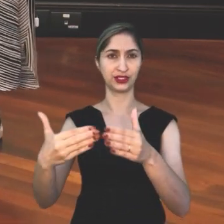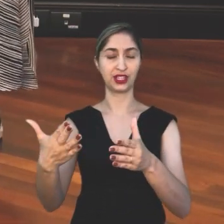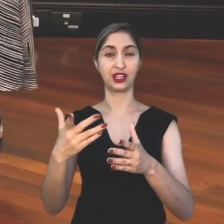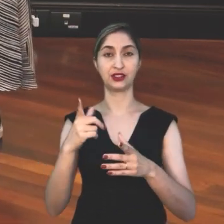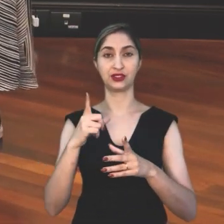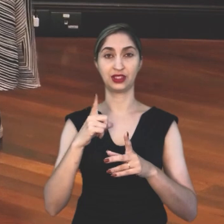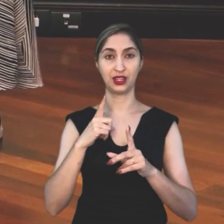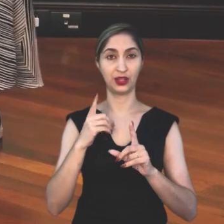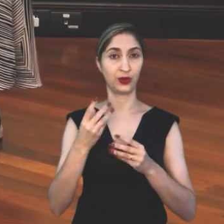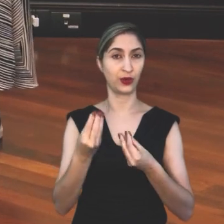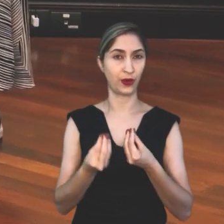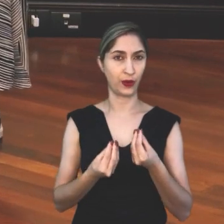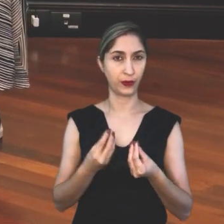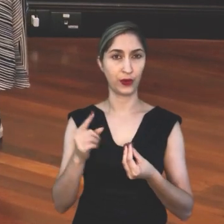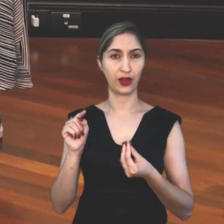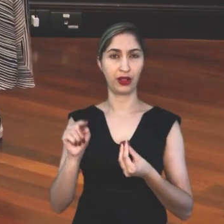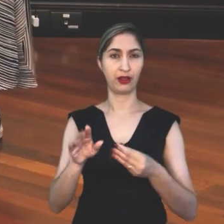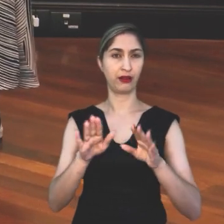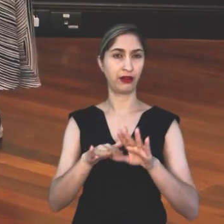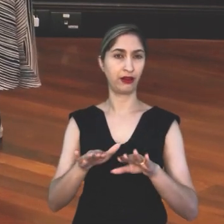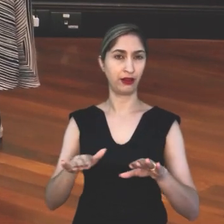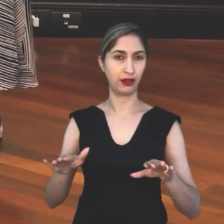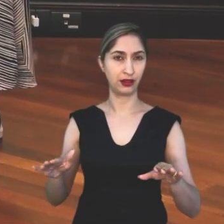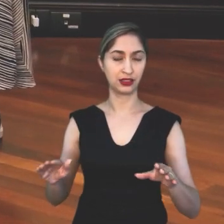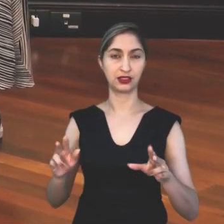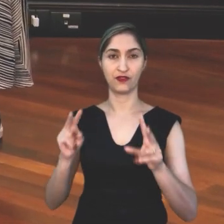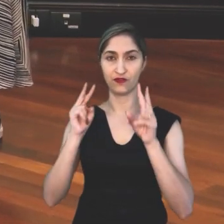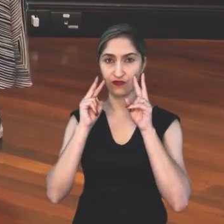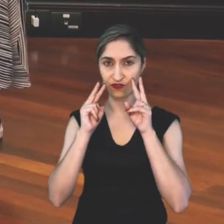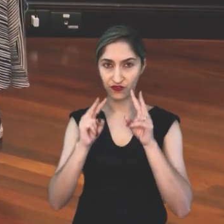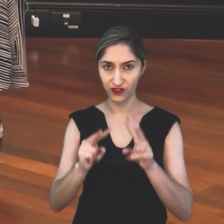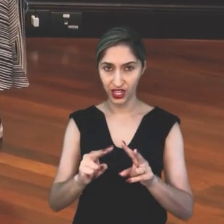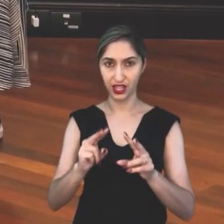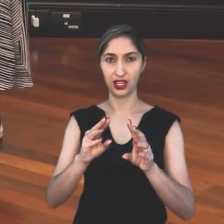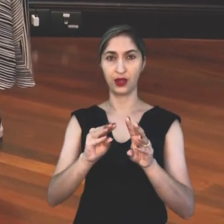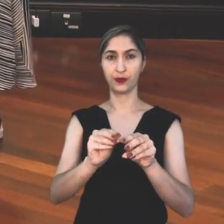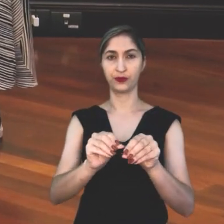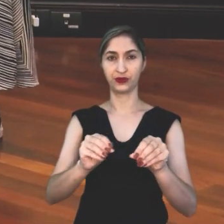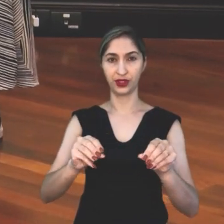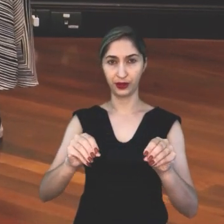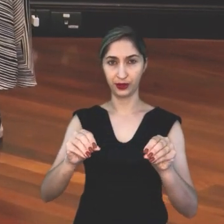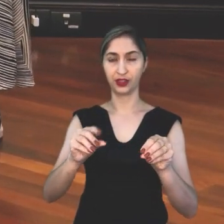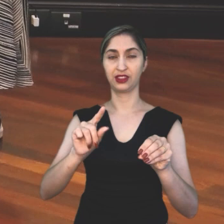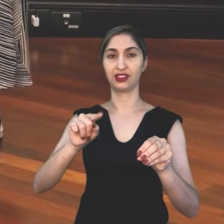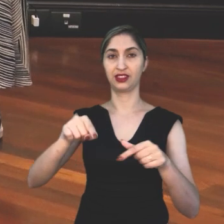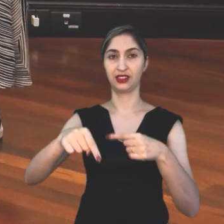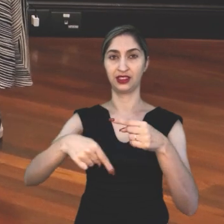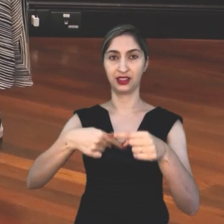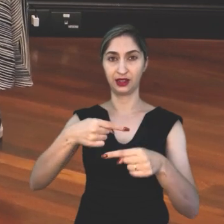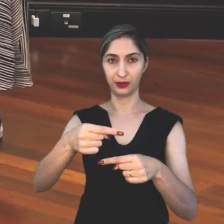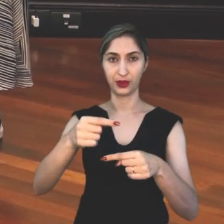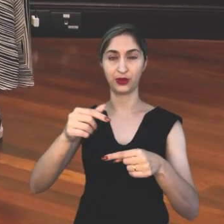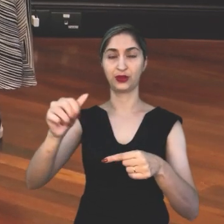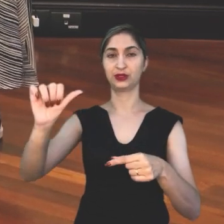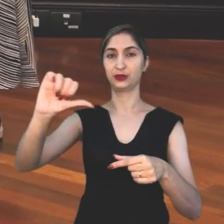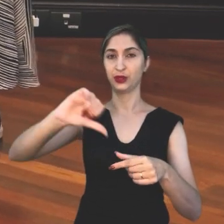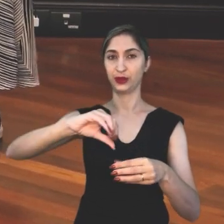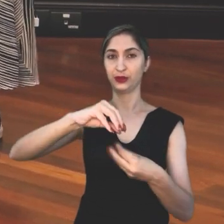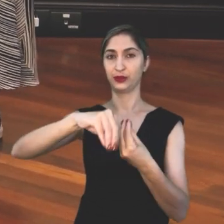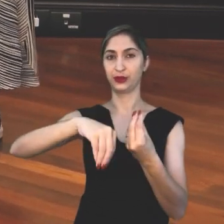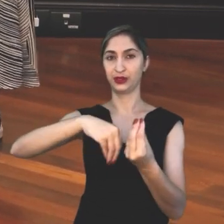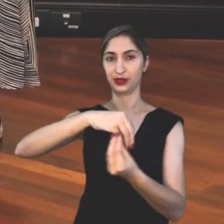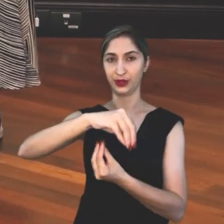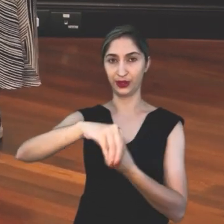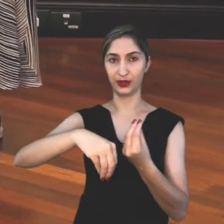dele por inteiro. Então, elas vão ver a partir de macerar a tinta, elas vão bater com o mineral,